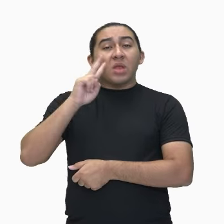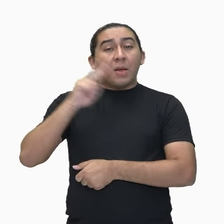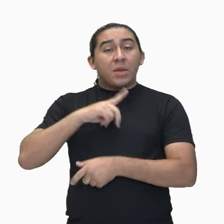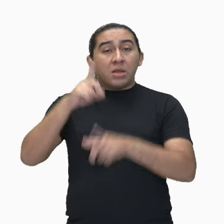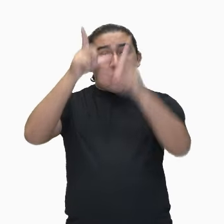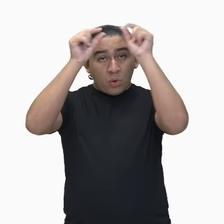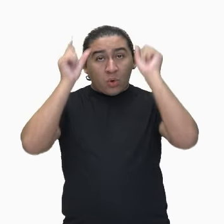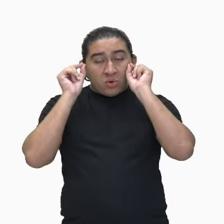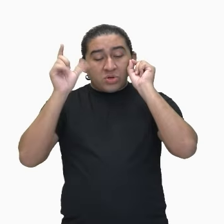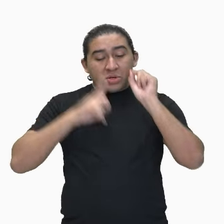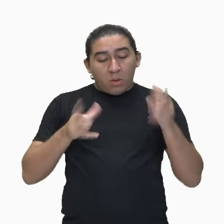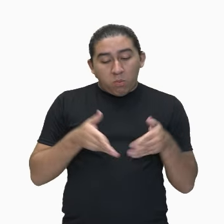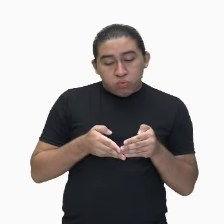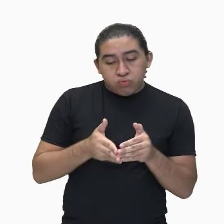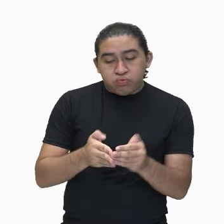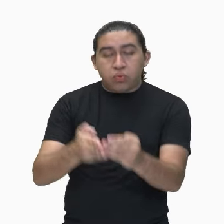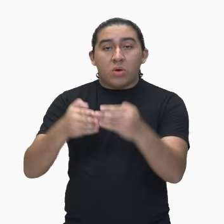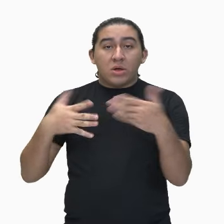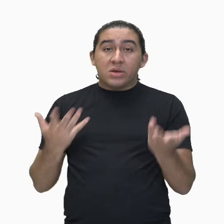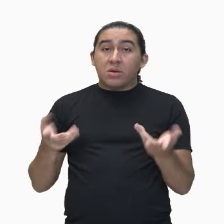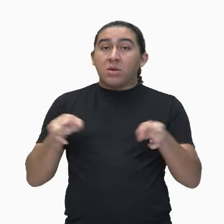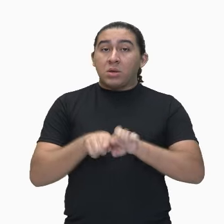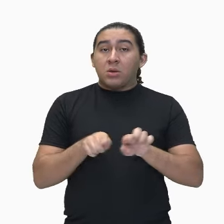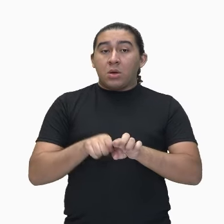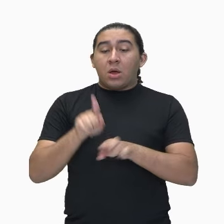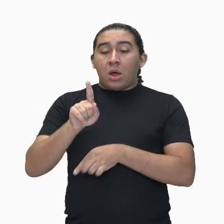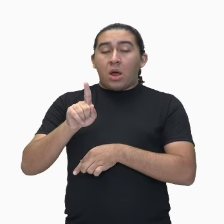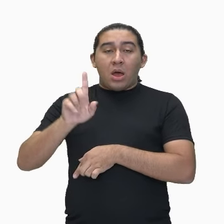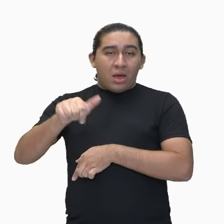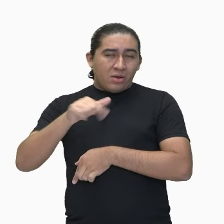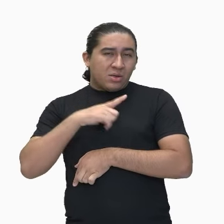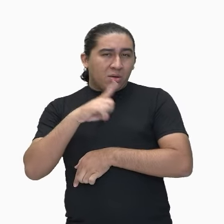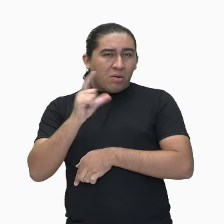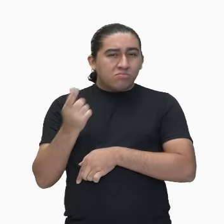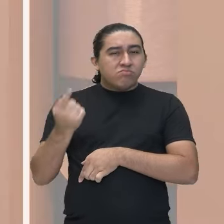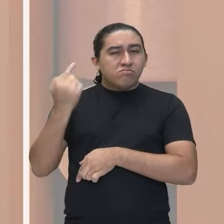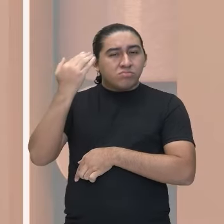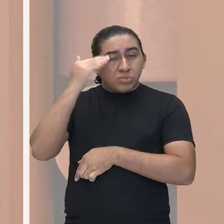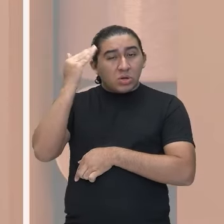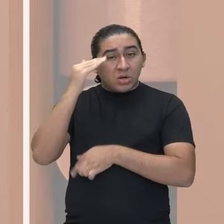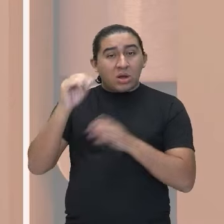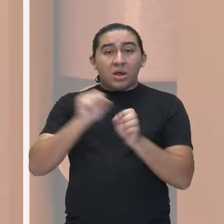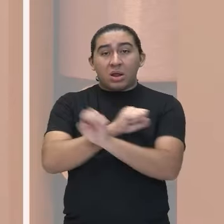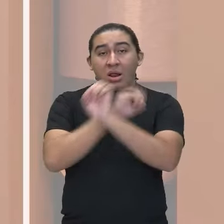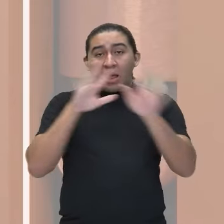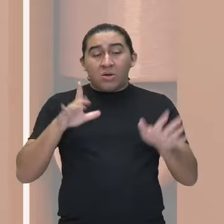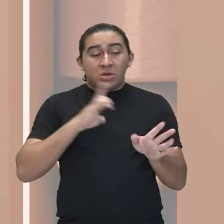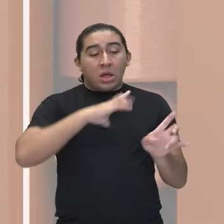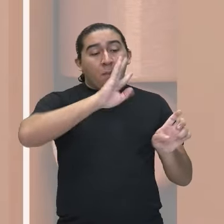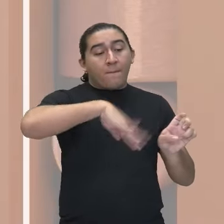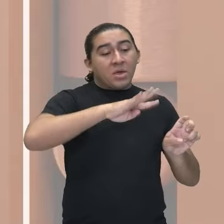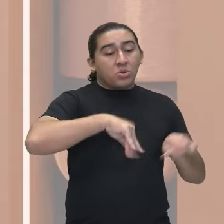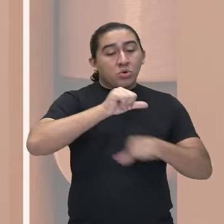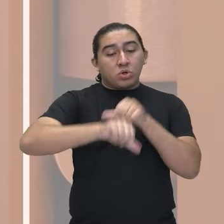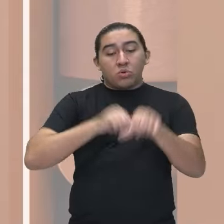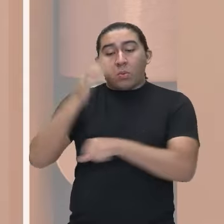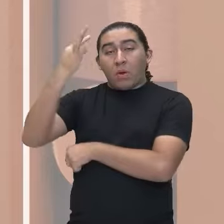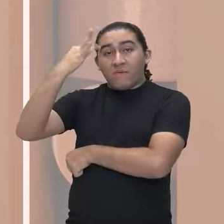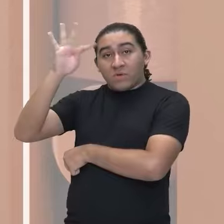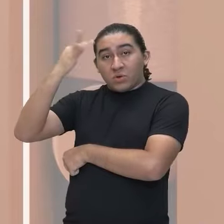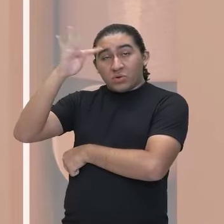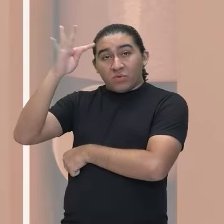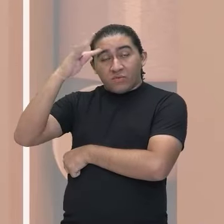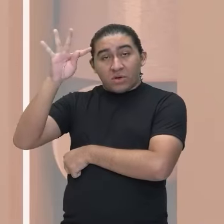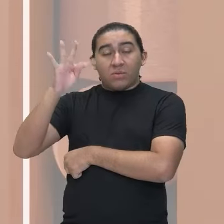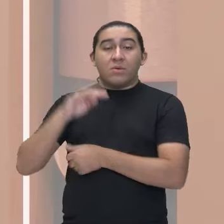navegante? Então, lembra que nós fizemos essa passagem do mito para a filosofia?